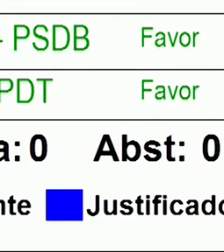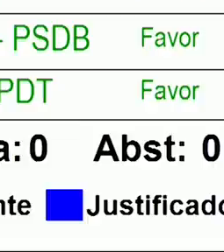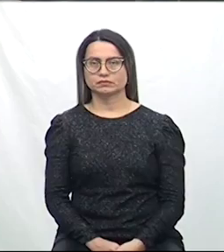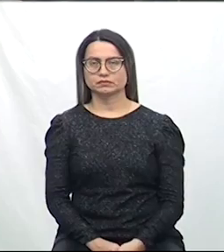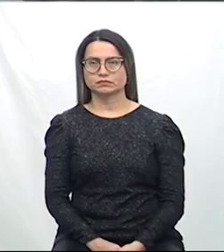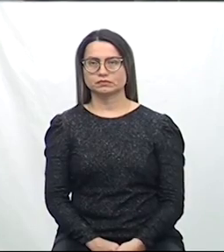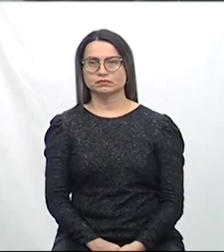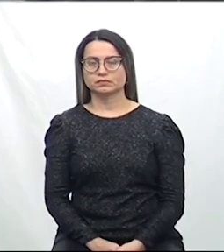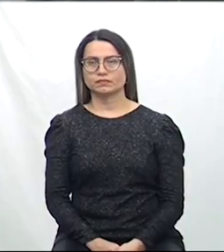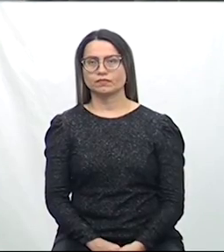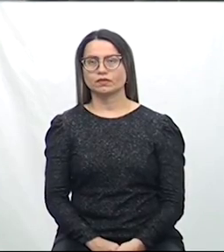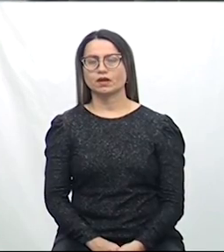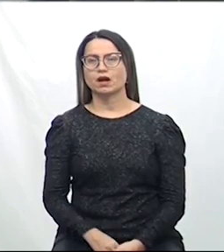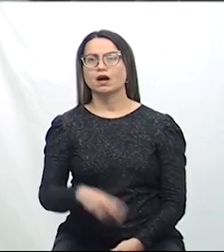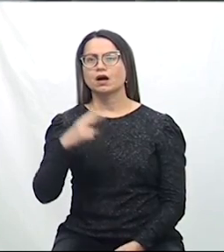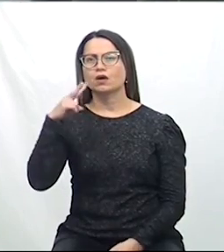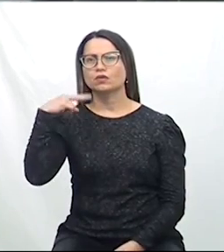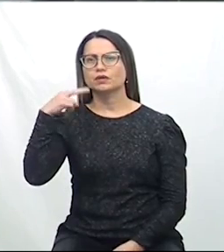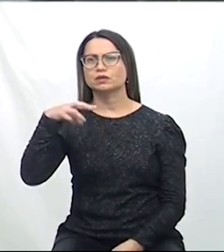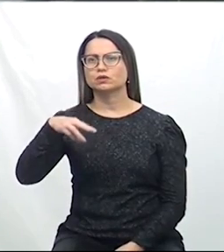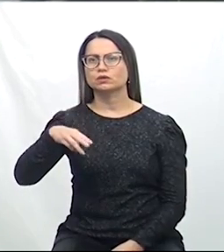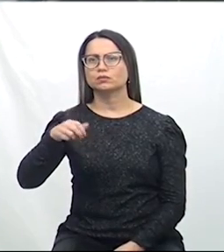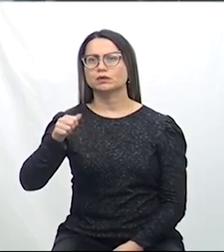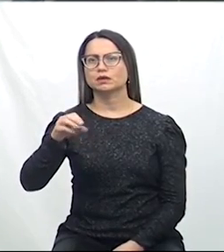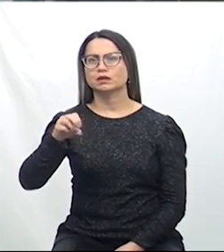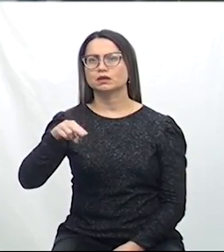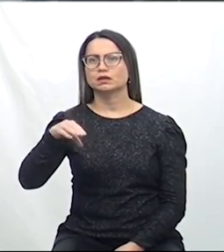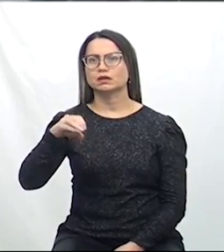Questão de ordem cedida ao vereador Manuel Rosengue.